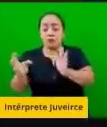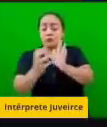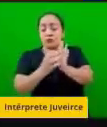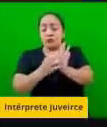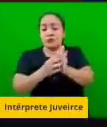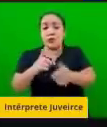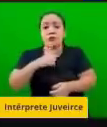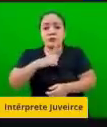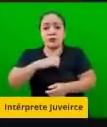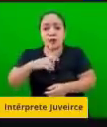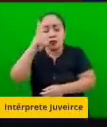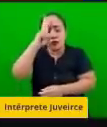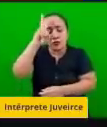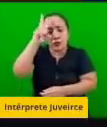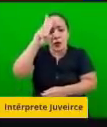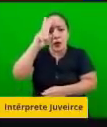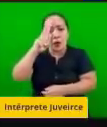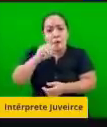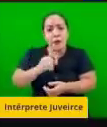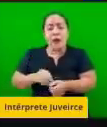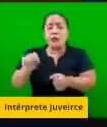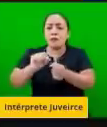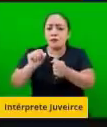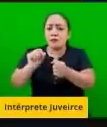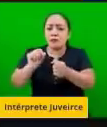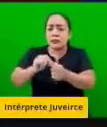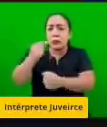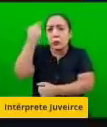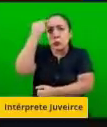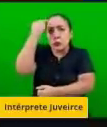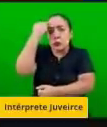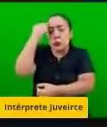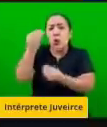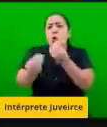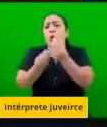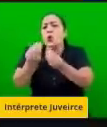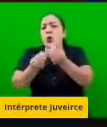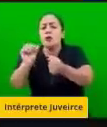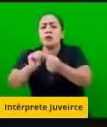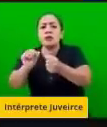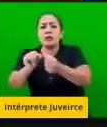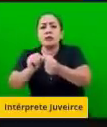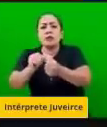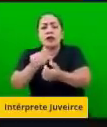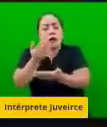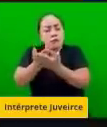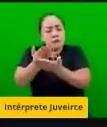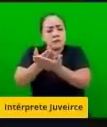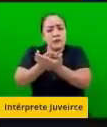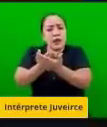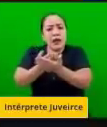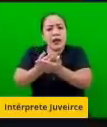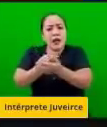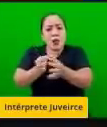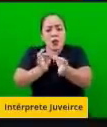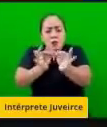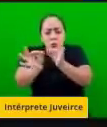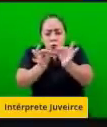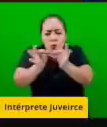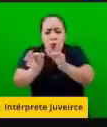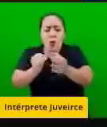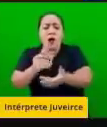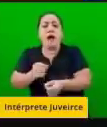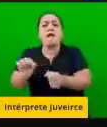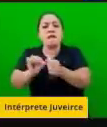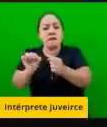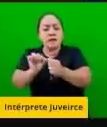didático para pensarmos as nossas aulas e, mais especificamente, para elaborarmos atividades voltadas à